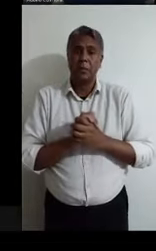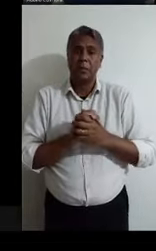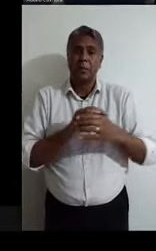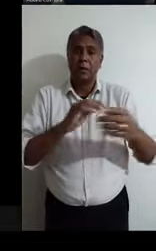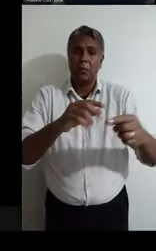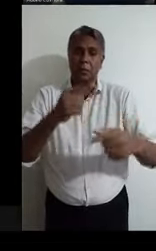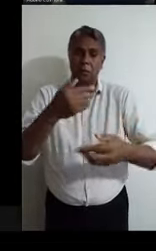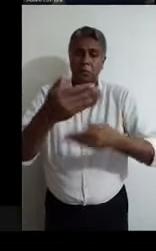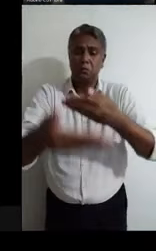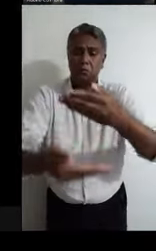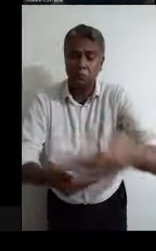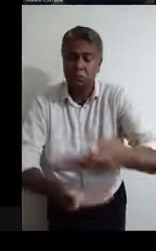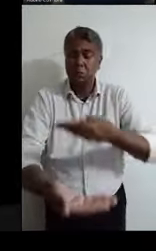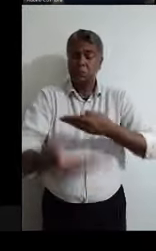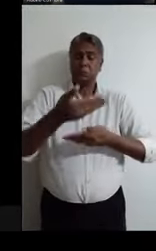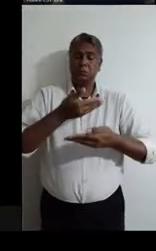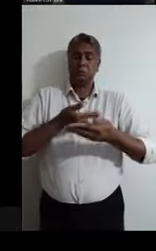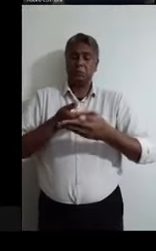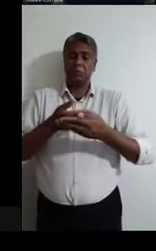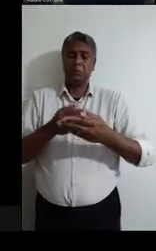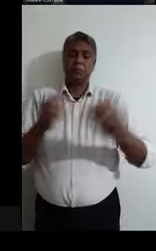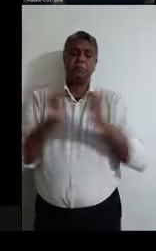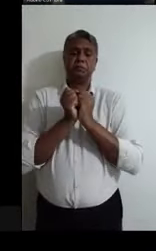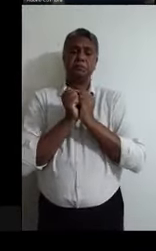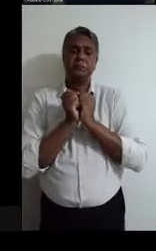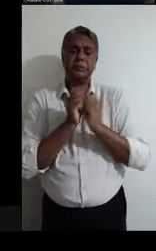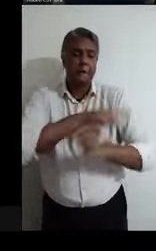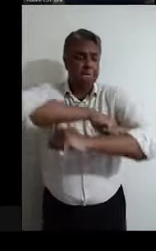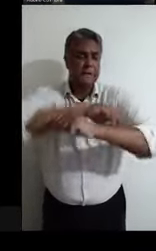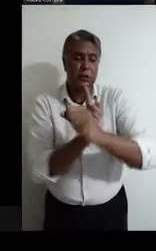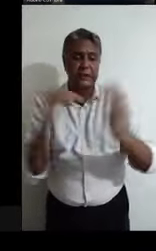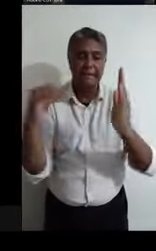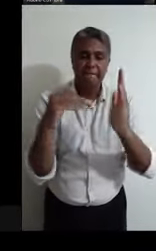que me dá velocidade final em função do tempo.